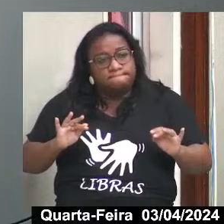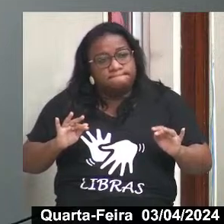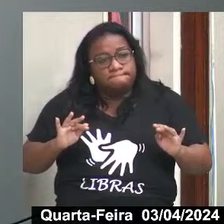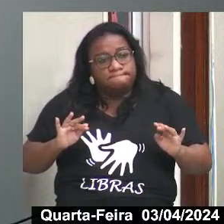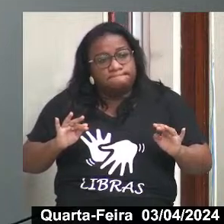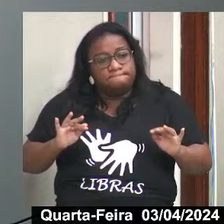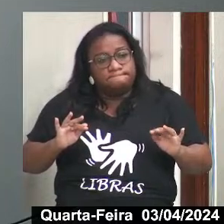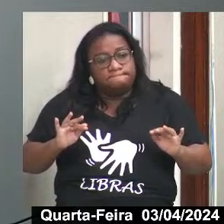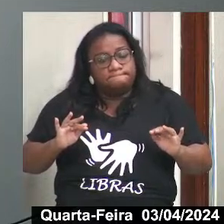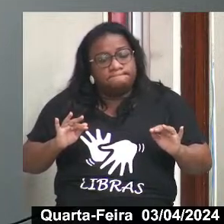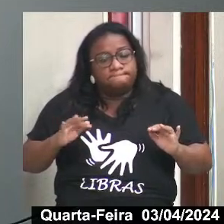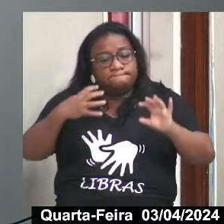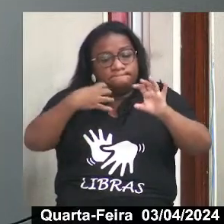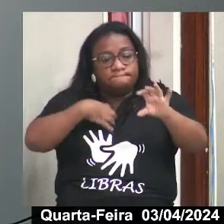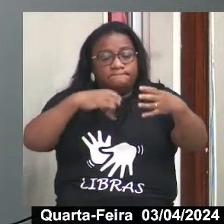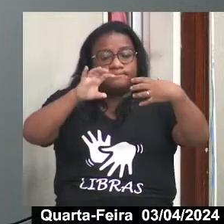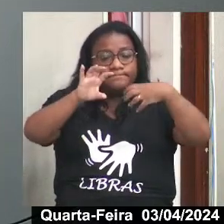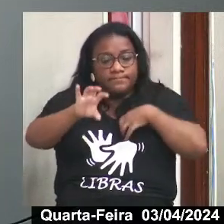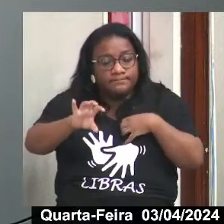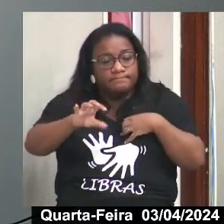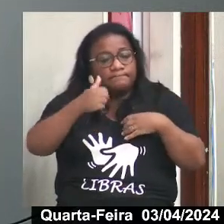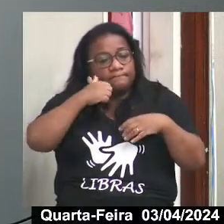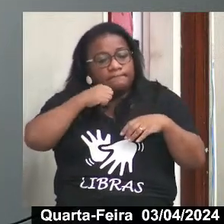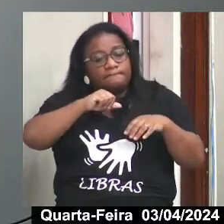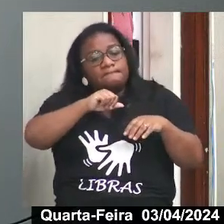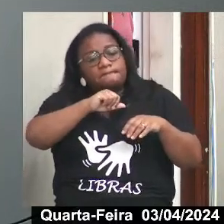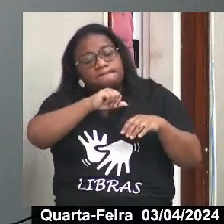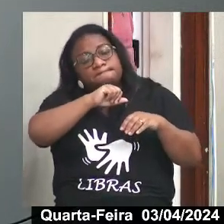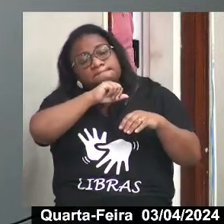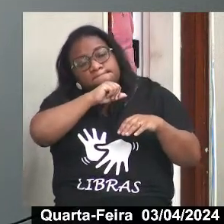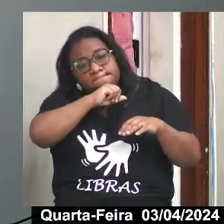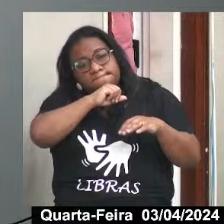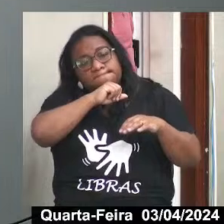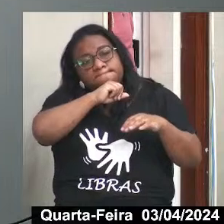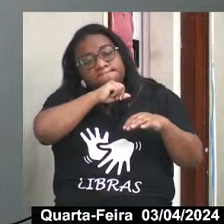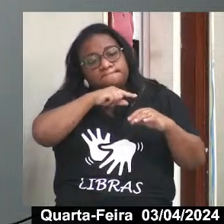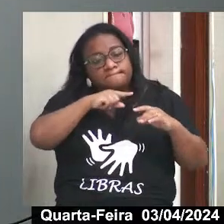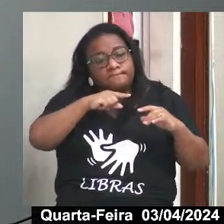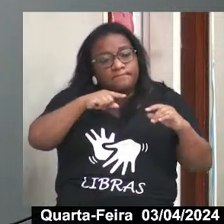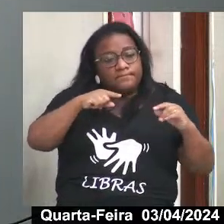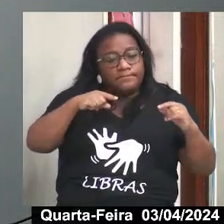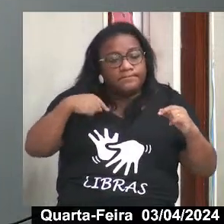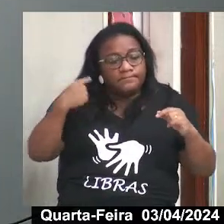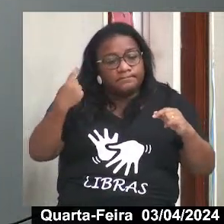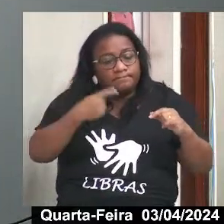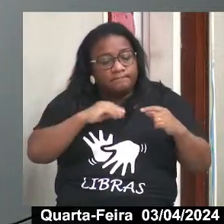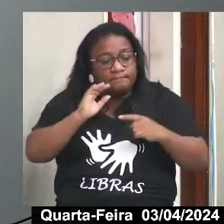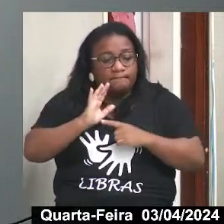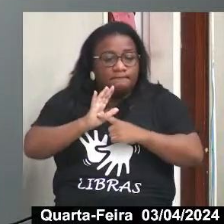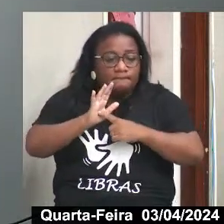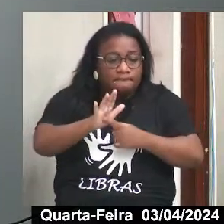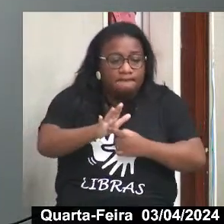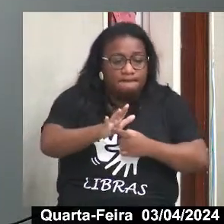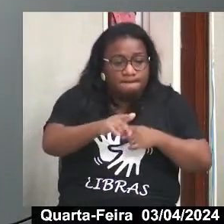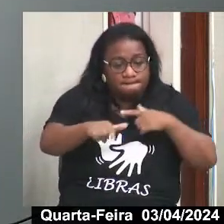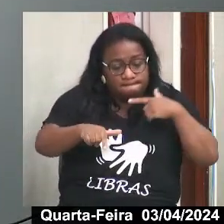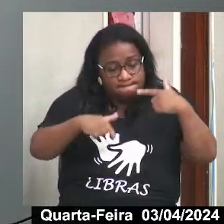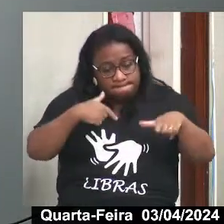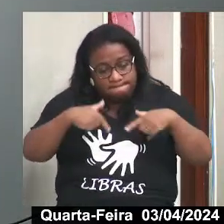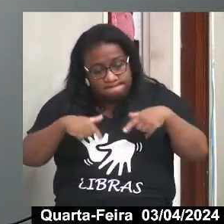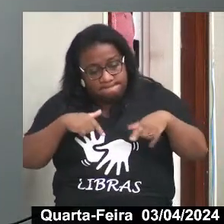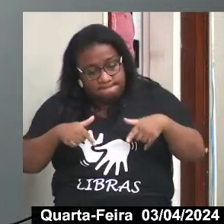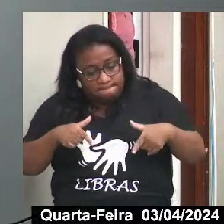transmitindo empatia para essas mães, acolhendo essas mães. Não é à toa que se o nosso trabalho não